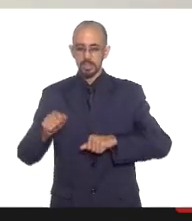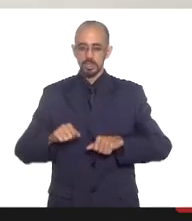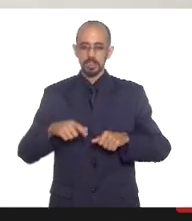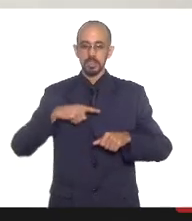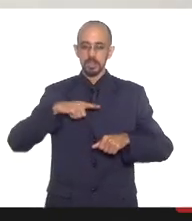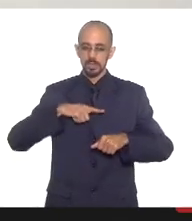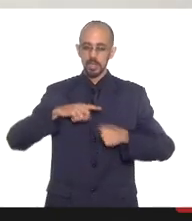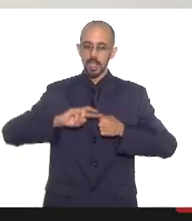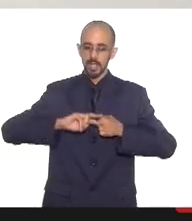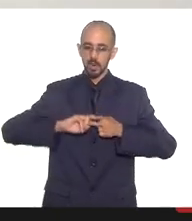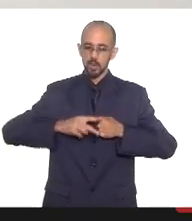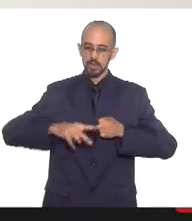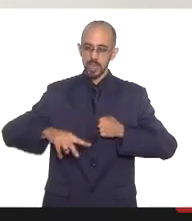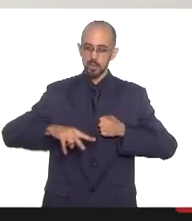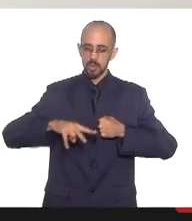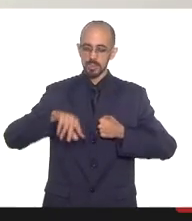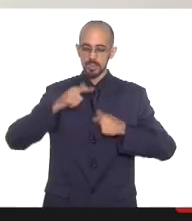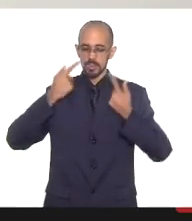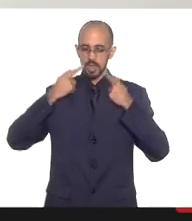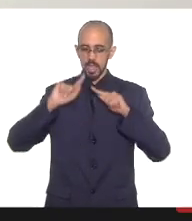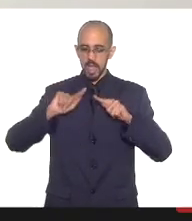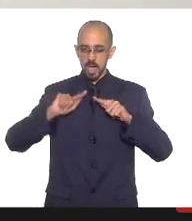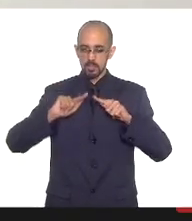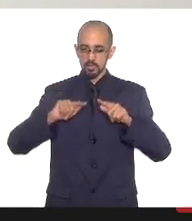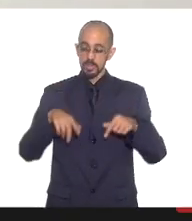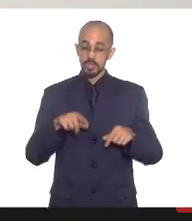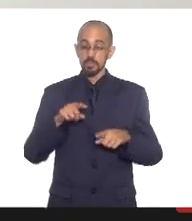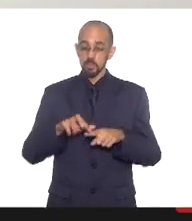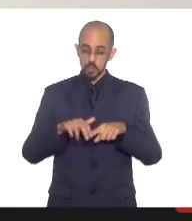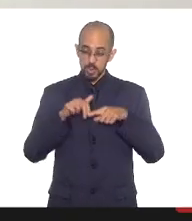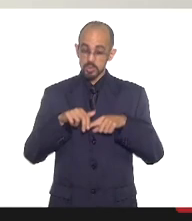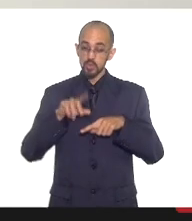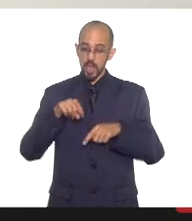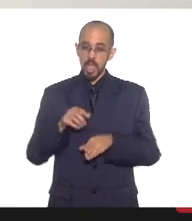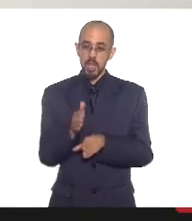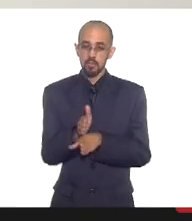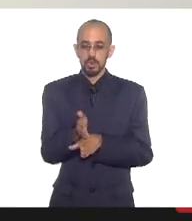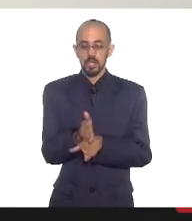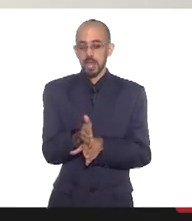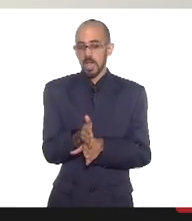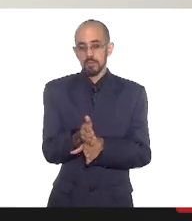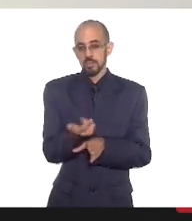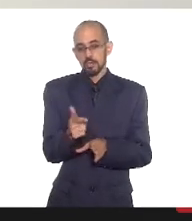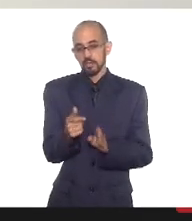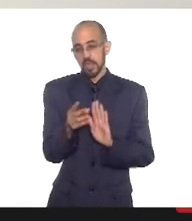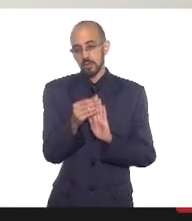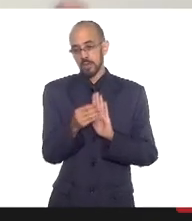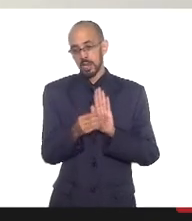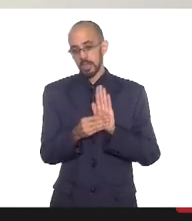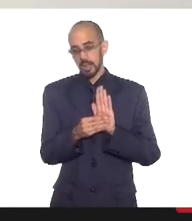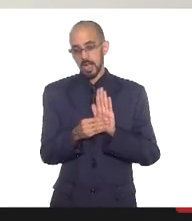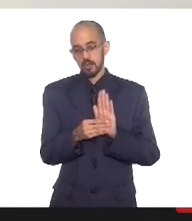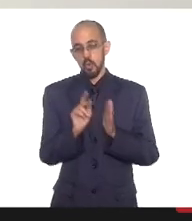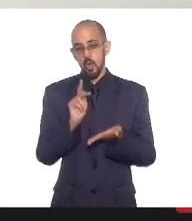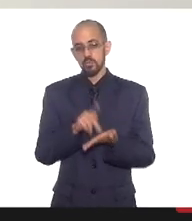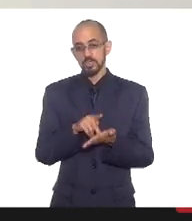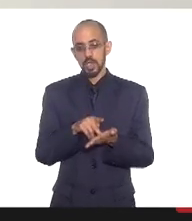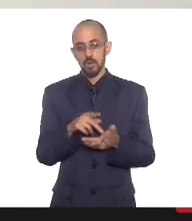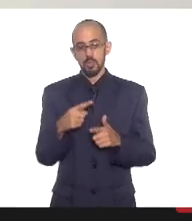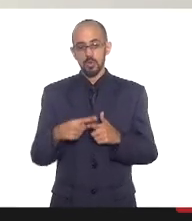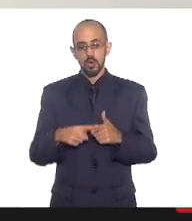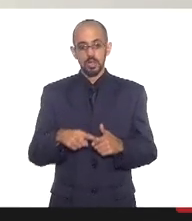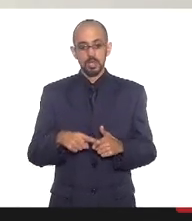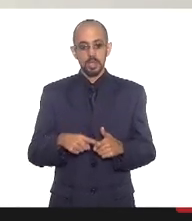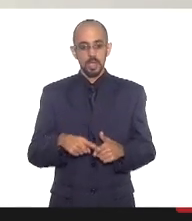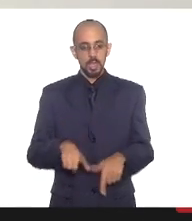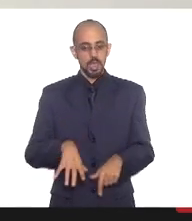reações fortes da hanseníase é se encontram em vulnerabilidade não estão no calendário oficial porque a escuta de